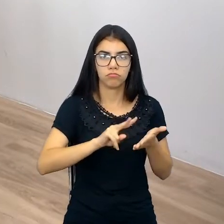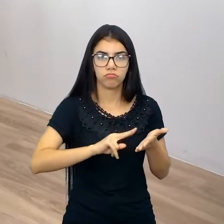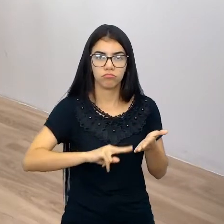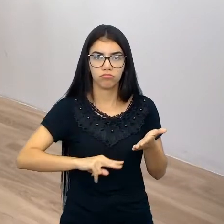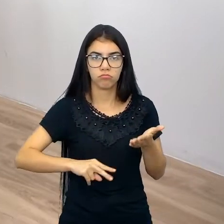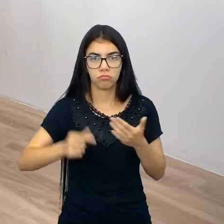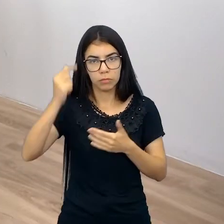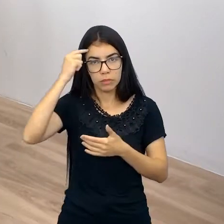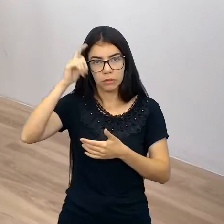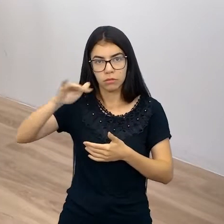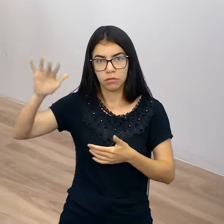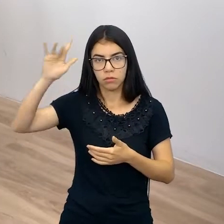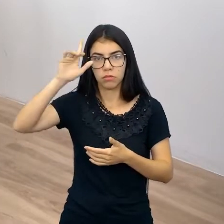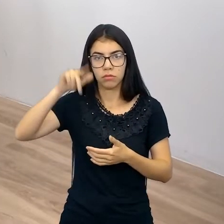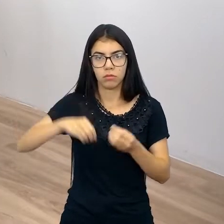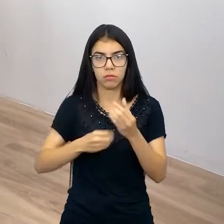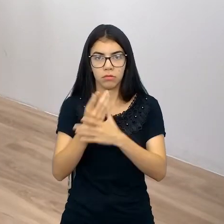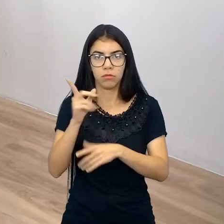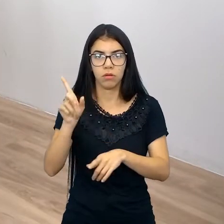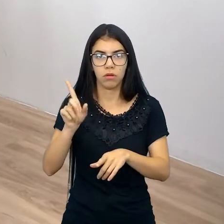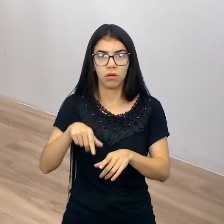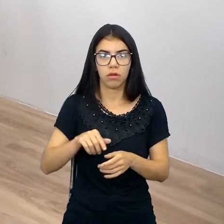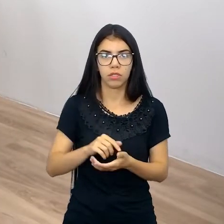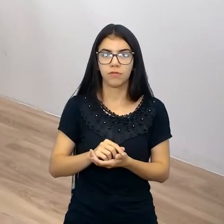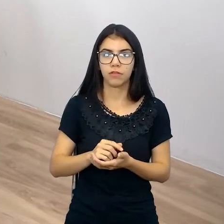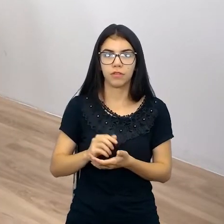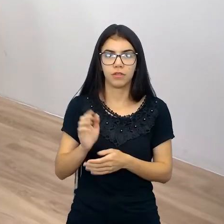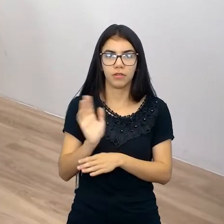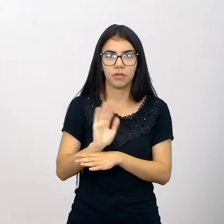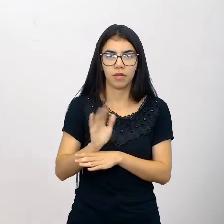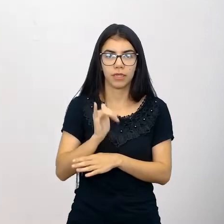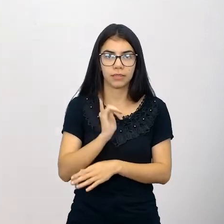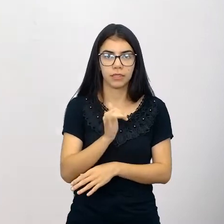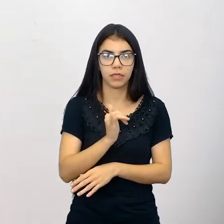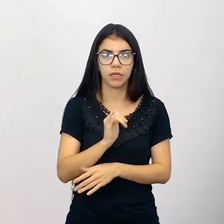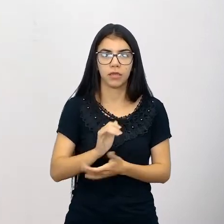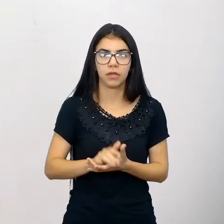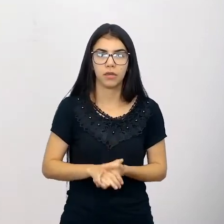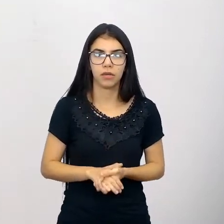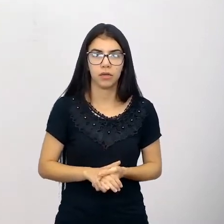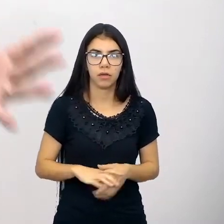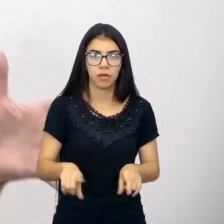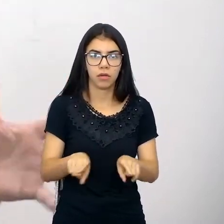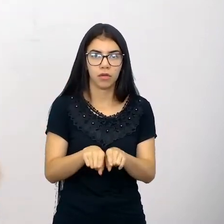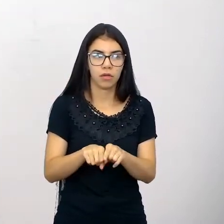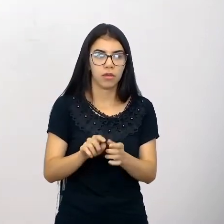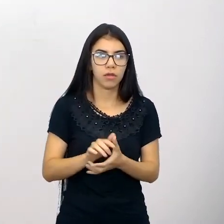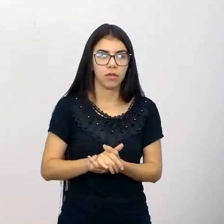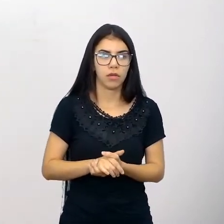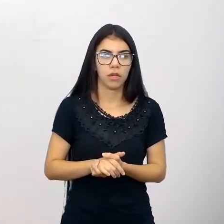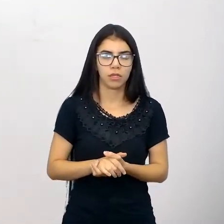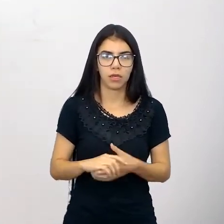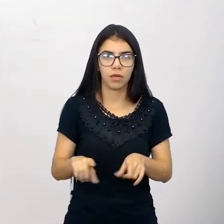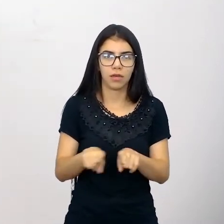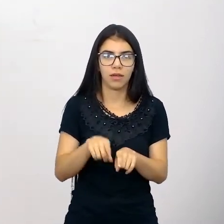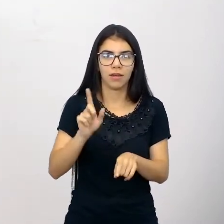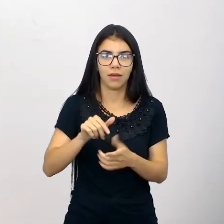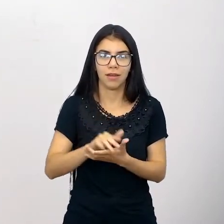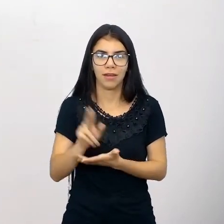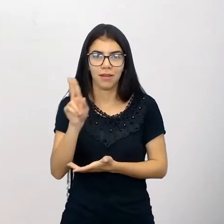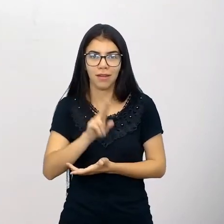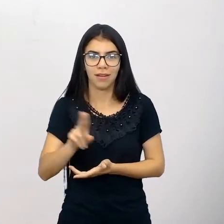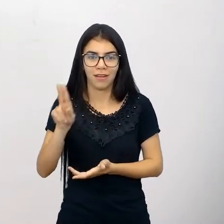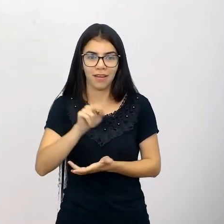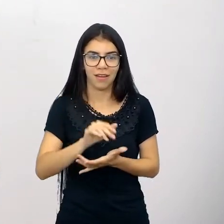imagem para trazer para a gente? Usando os recursos que eles têm, né? Eu vou pegar uma outra sequência de imagens agora que a gente já usou aqui